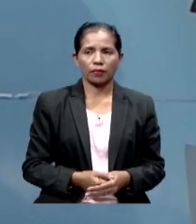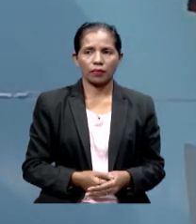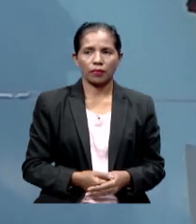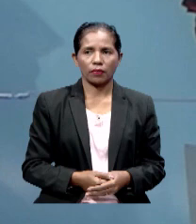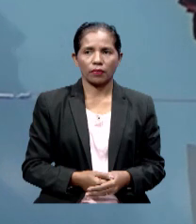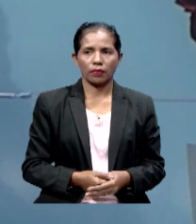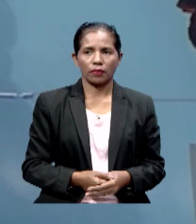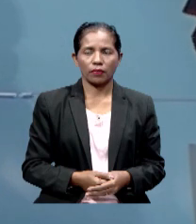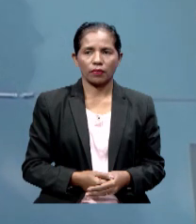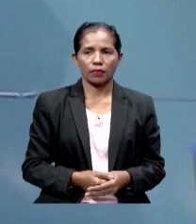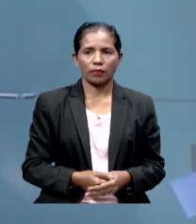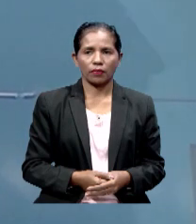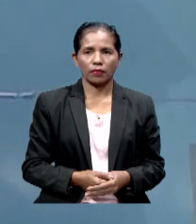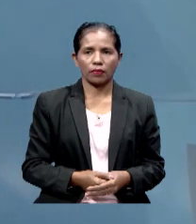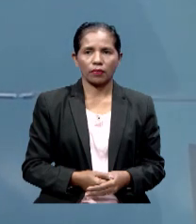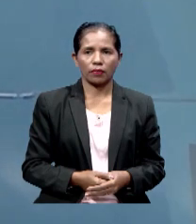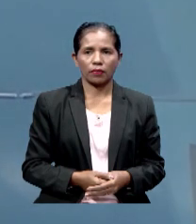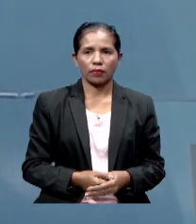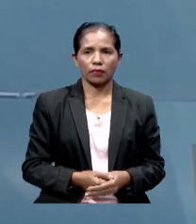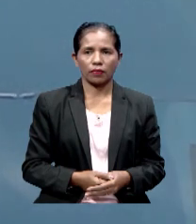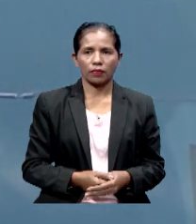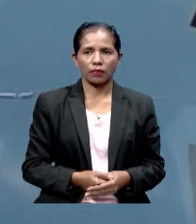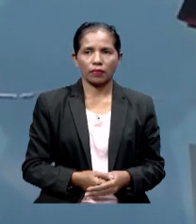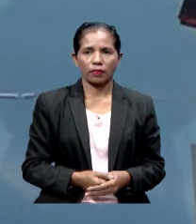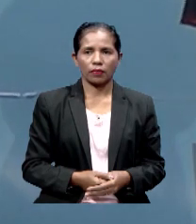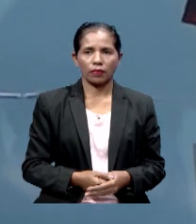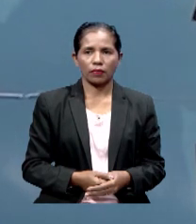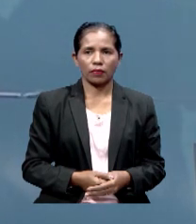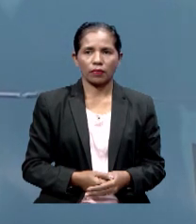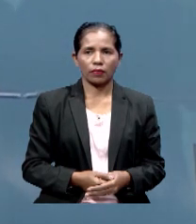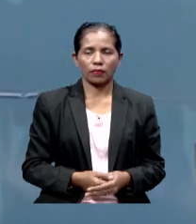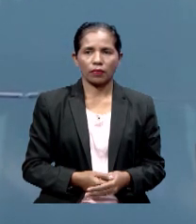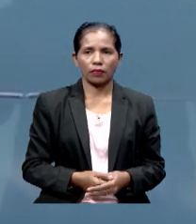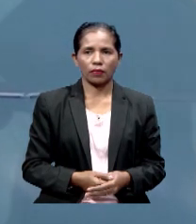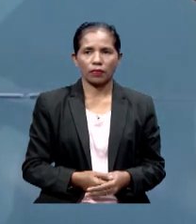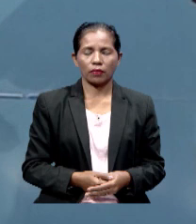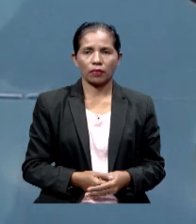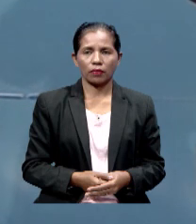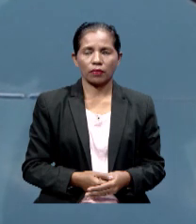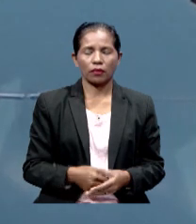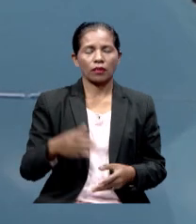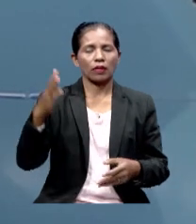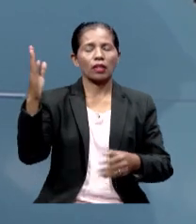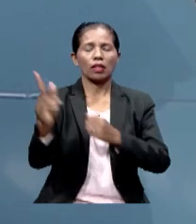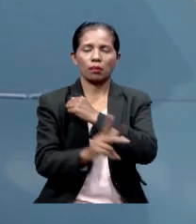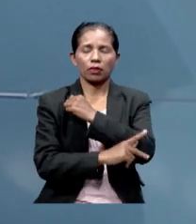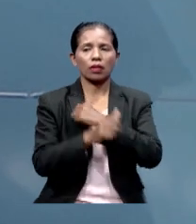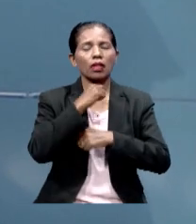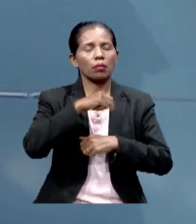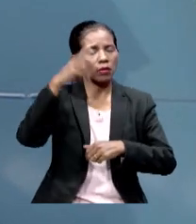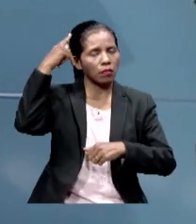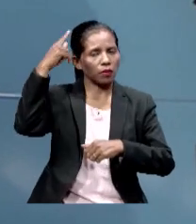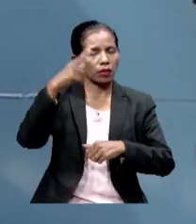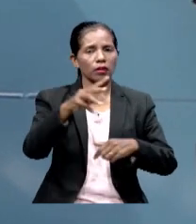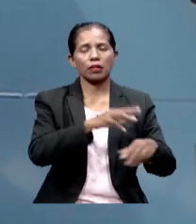Anunciai o Evangelho do Senhor e dê em paz que o Senhor vos acompanhe. Durante a Portugal, Papa Francisco se desloca a